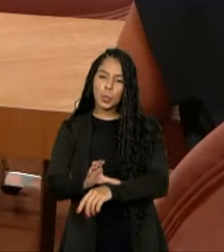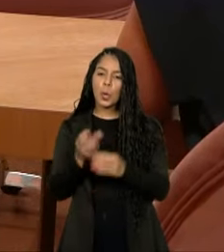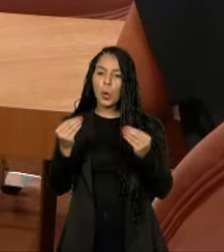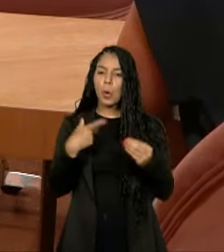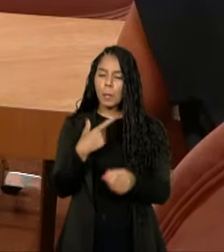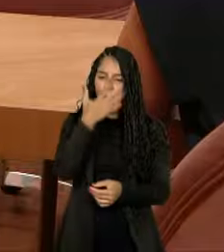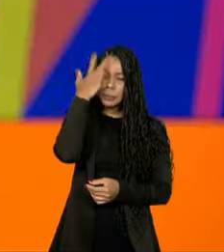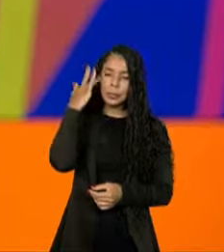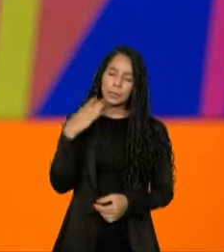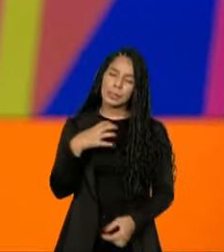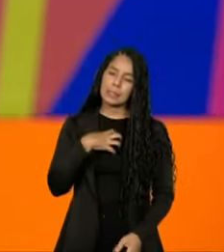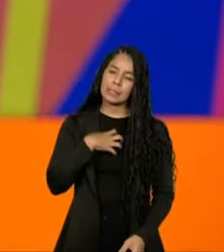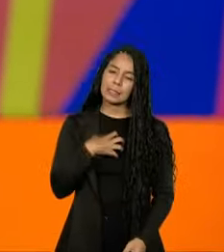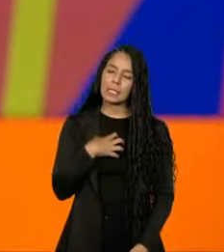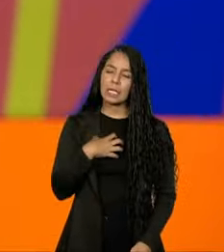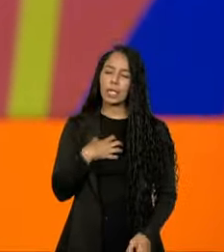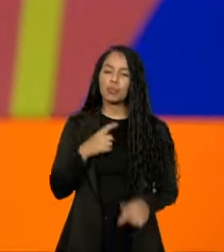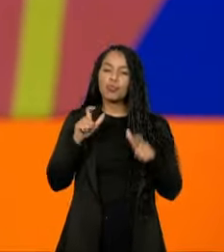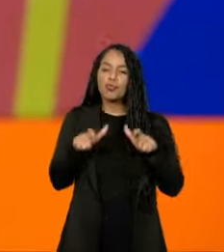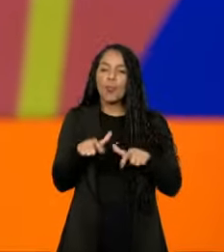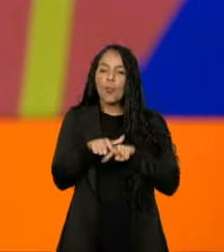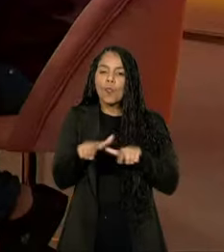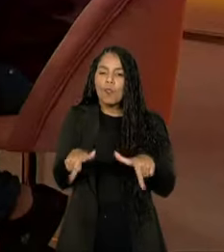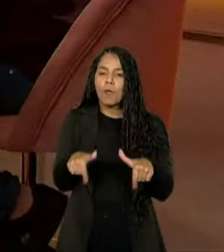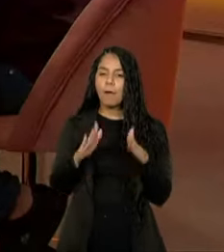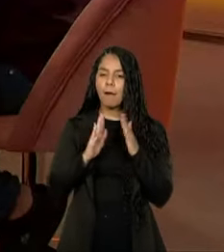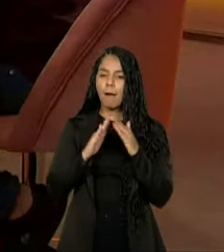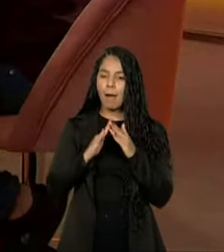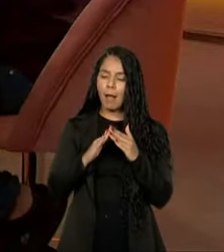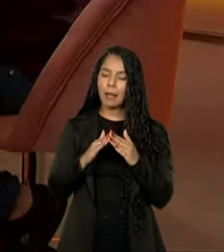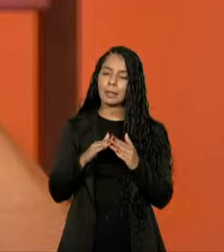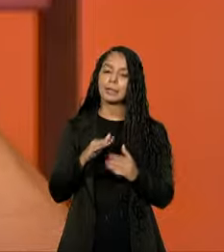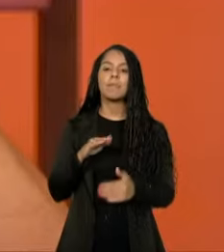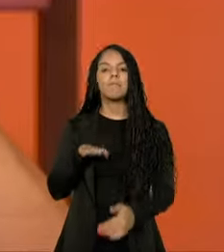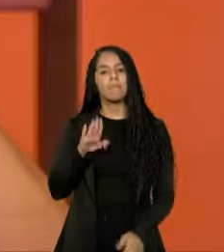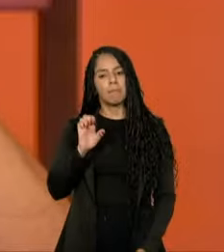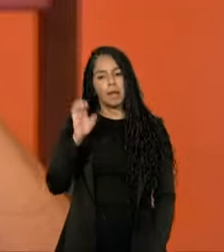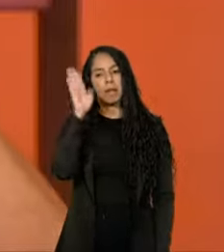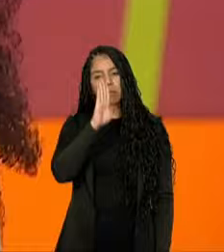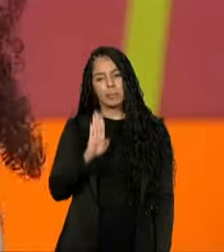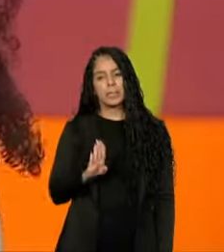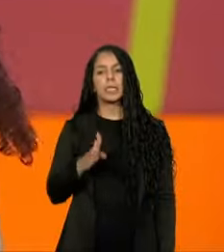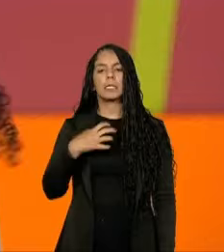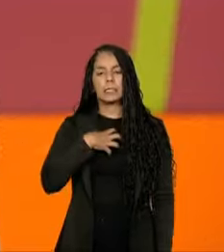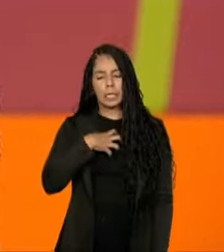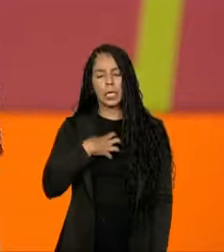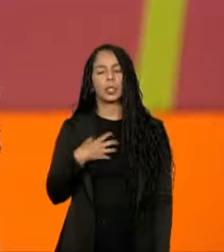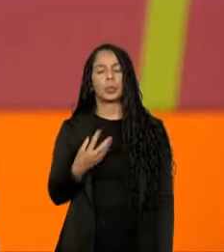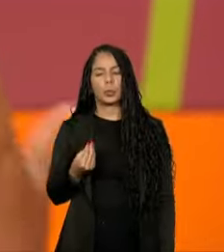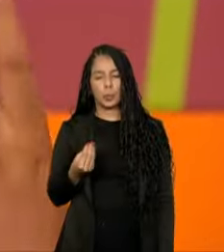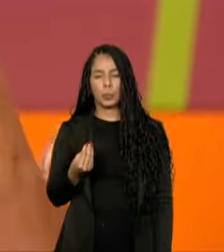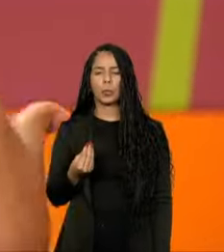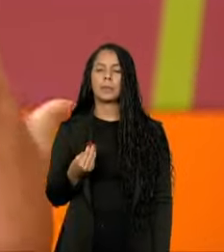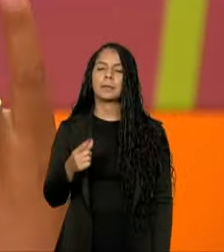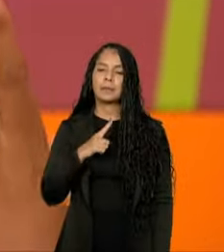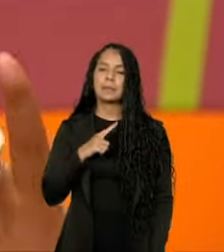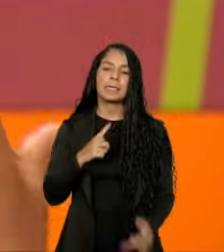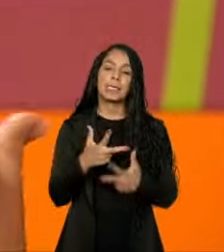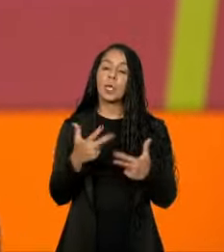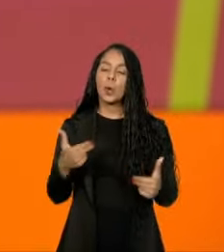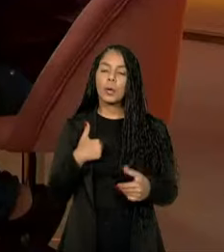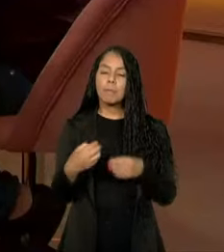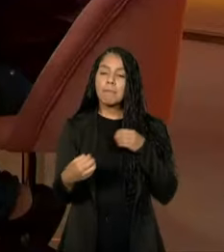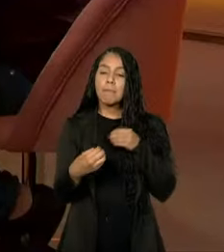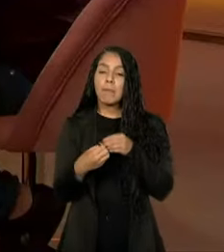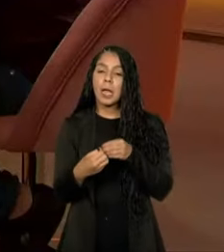esse ninho vazio. Com a brasileira, sim. A brasileira, sim. É, as mães brasileiras sentem muito. A gente tem essa coisa de estarmos